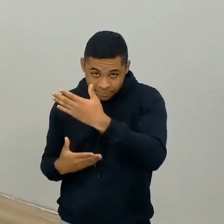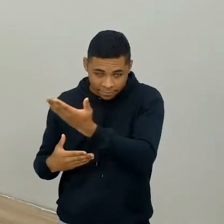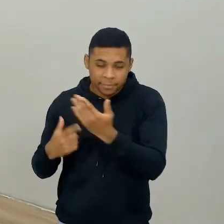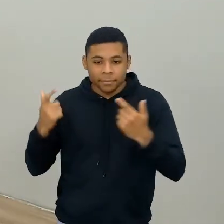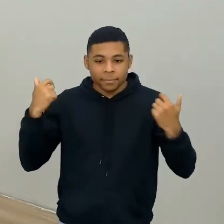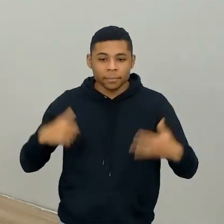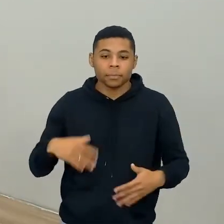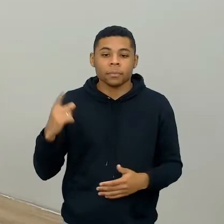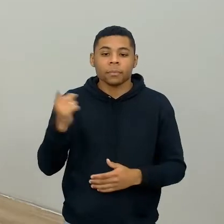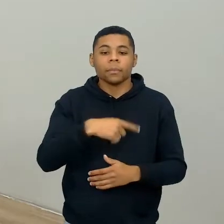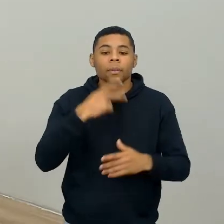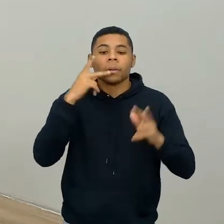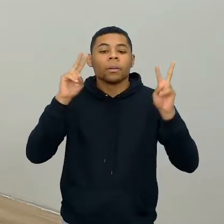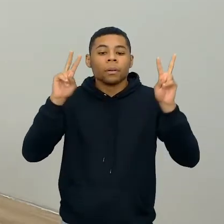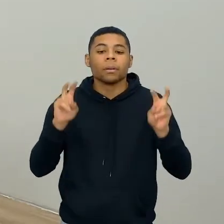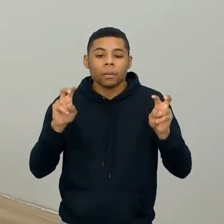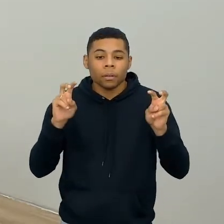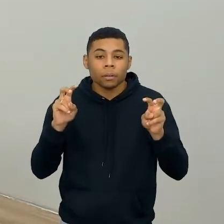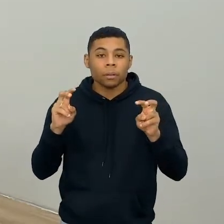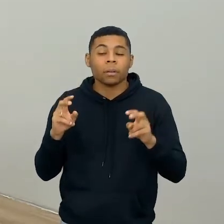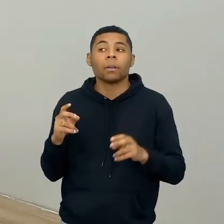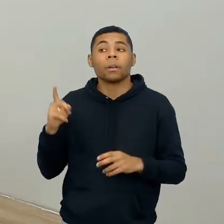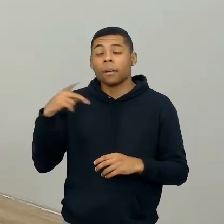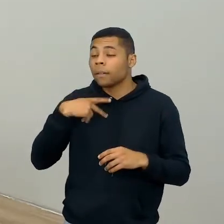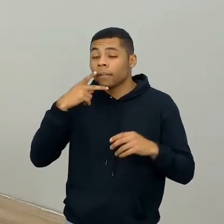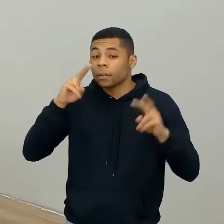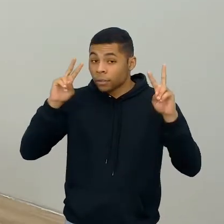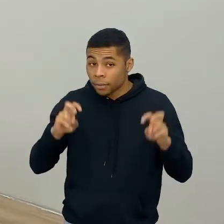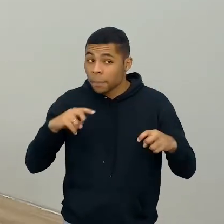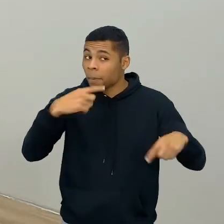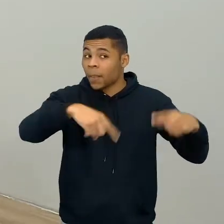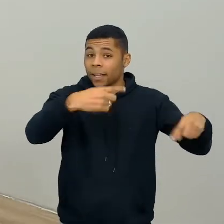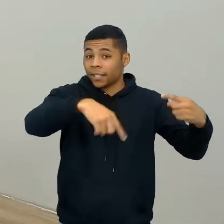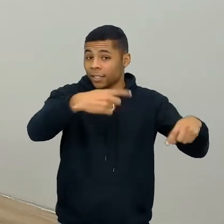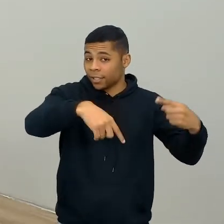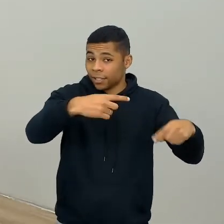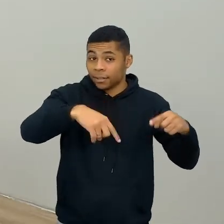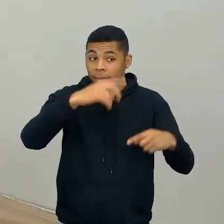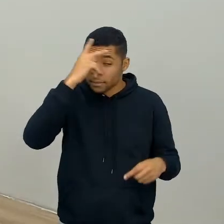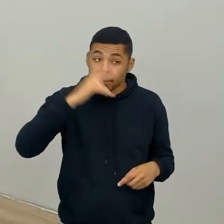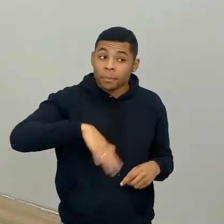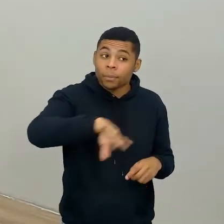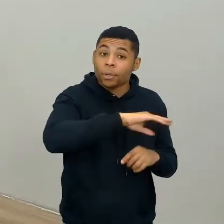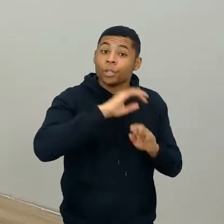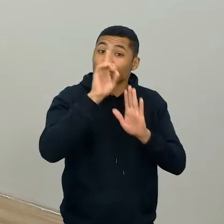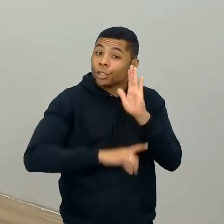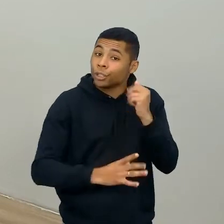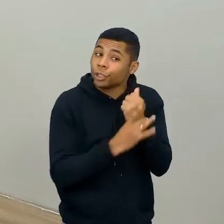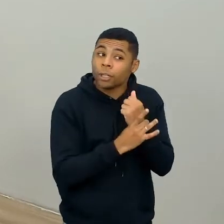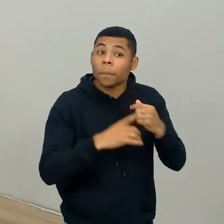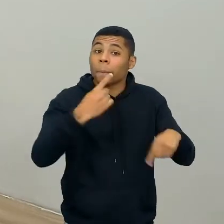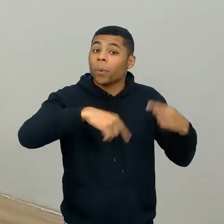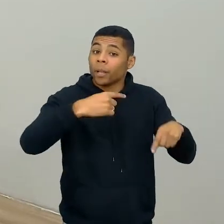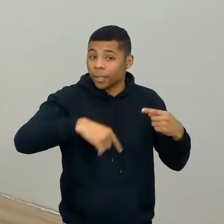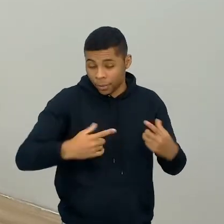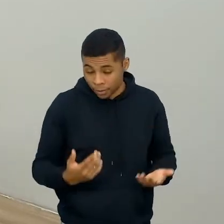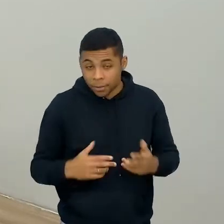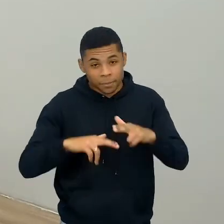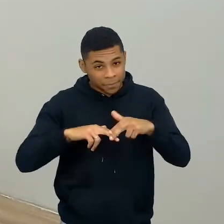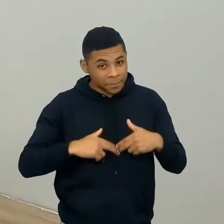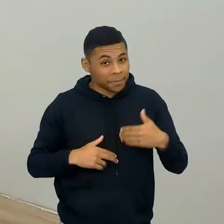que eu estou falando de cidadania política. E aí a gente vai centrar um pouquinho mais